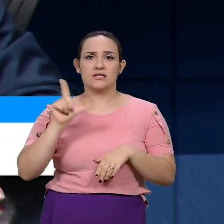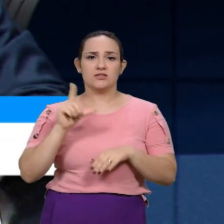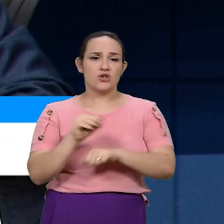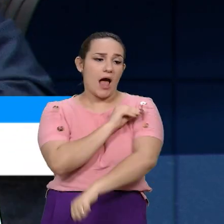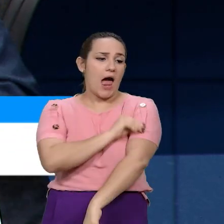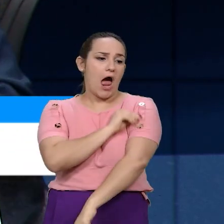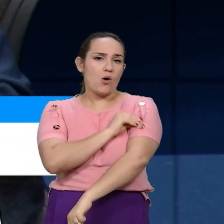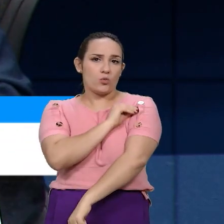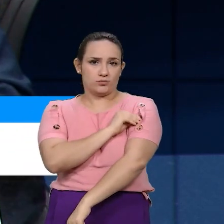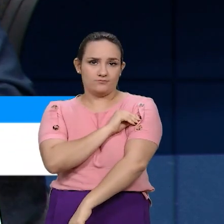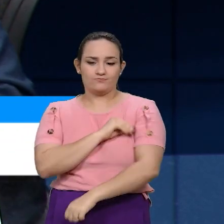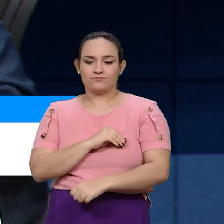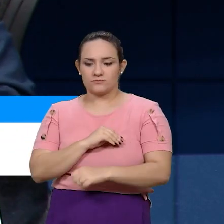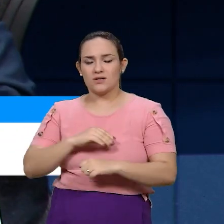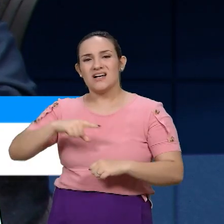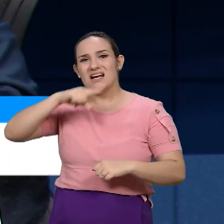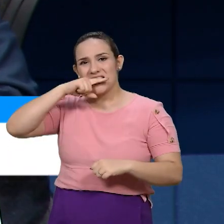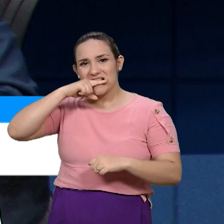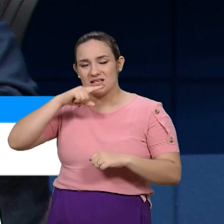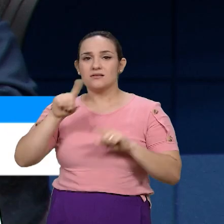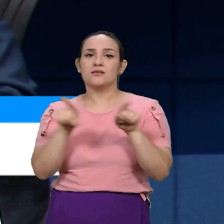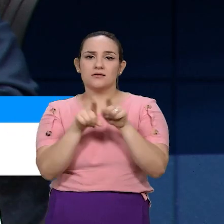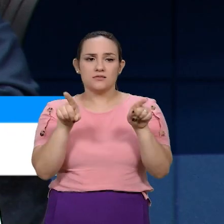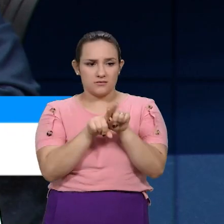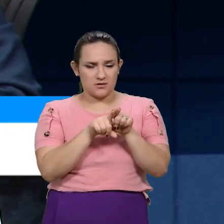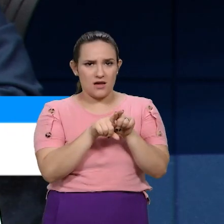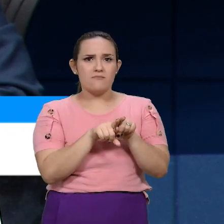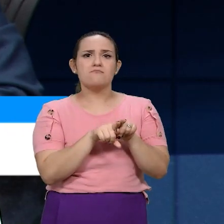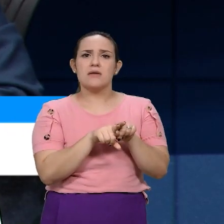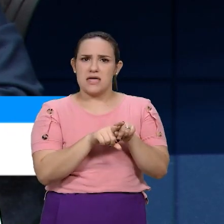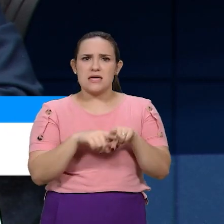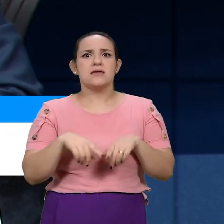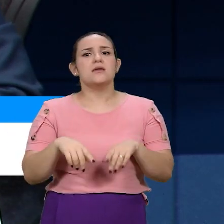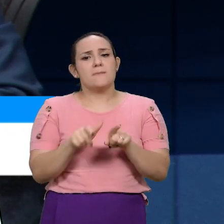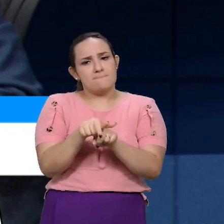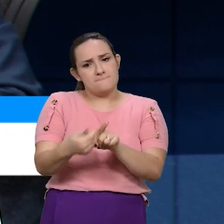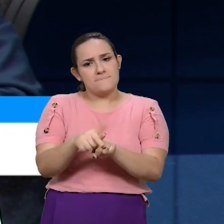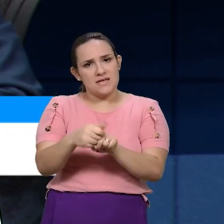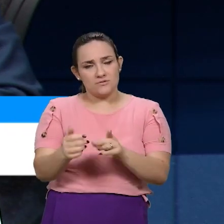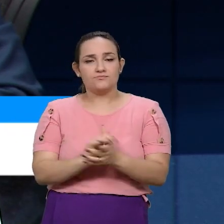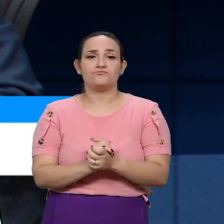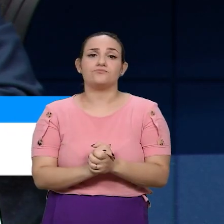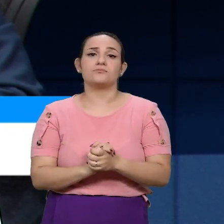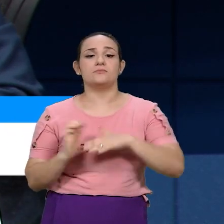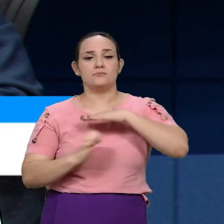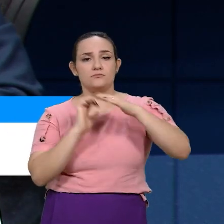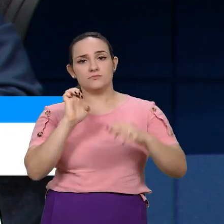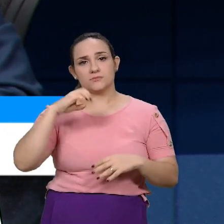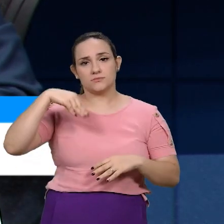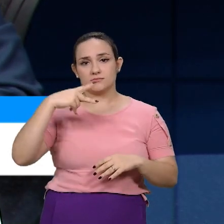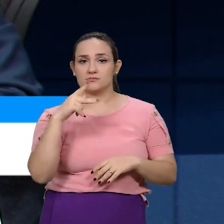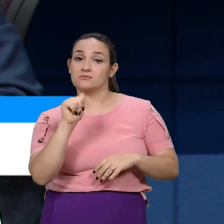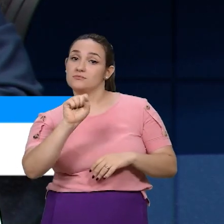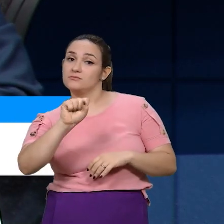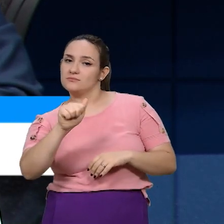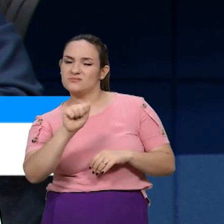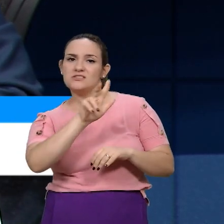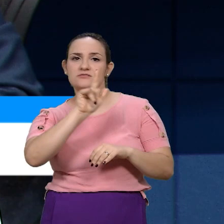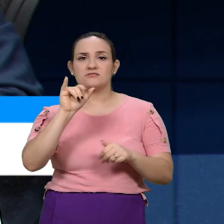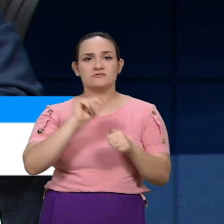o processamento de 1 milhão de toneladas de milhos. A Impasa vai gerar em Sidrolândia, só na